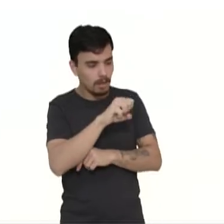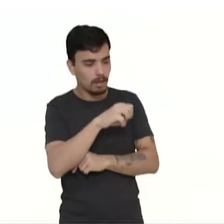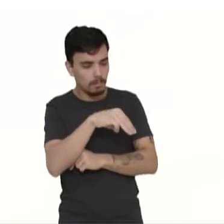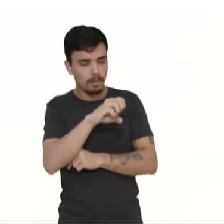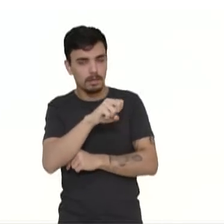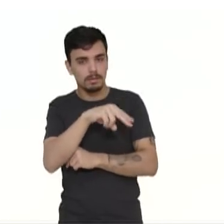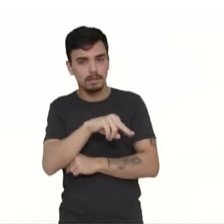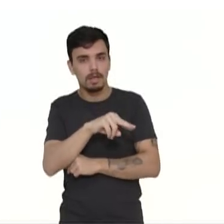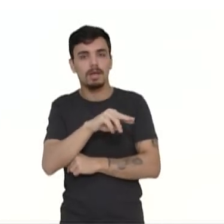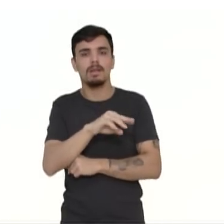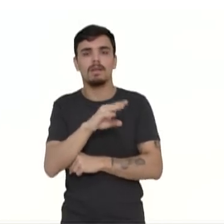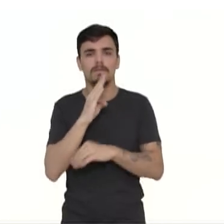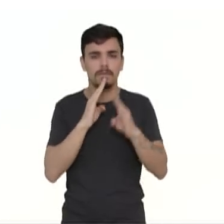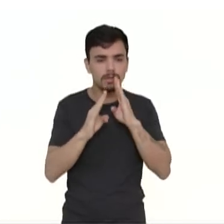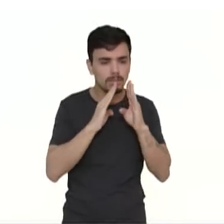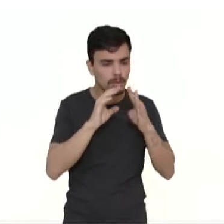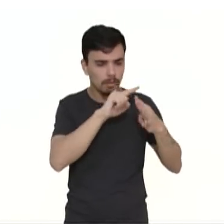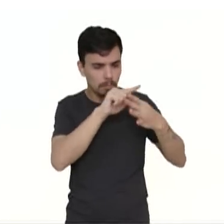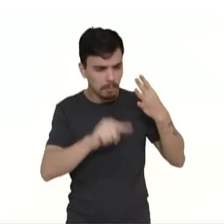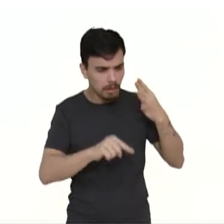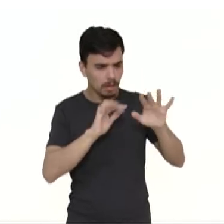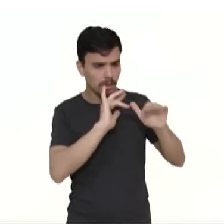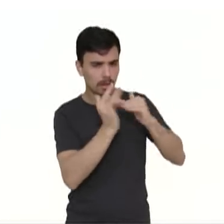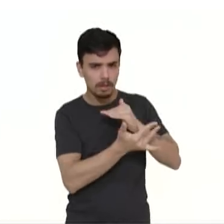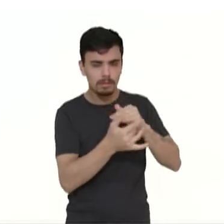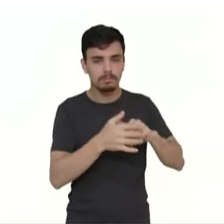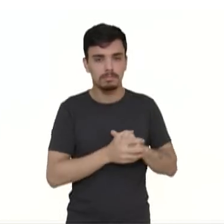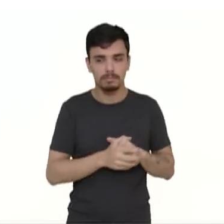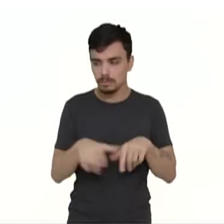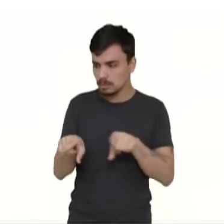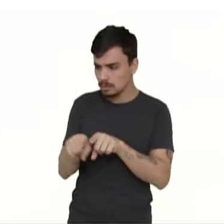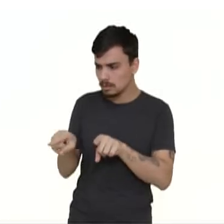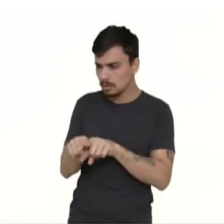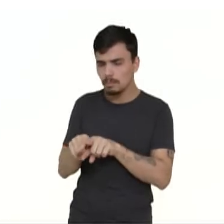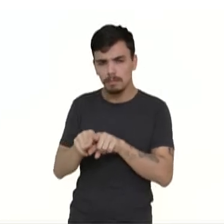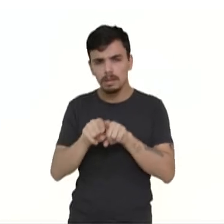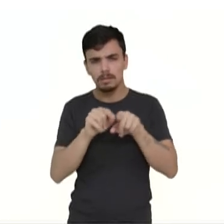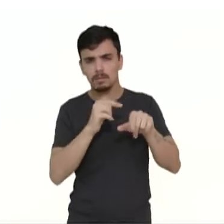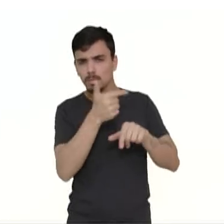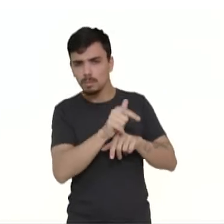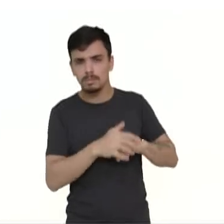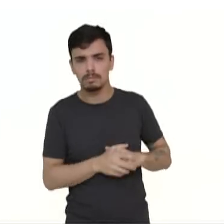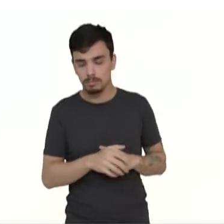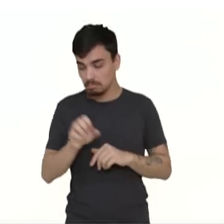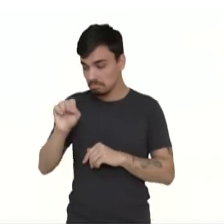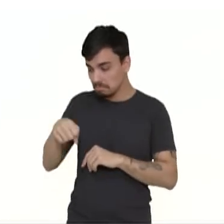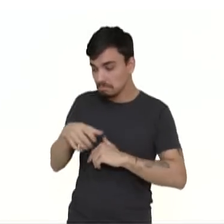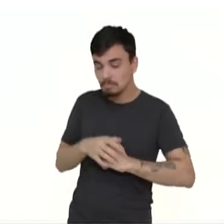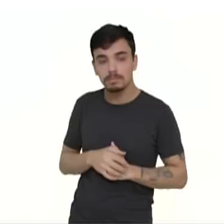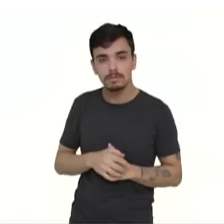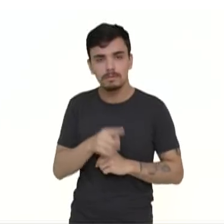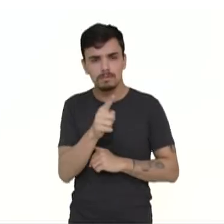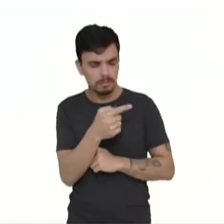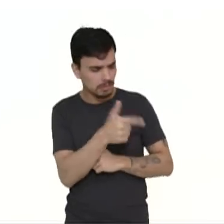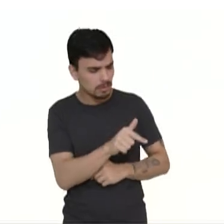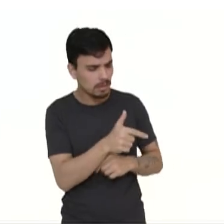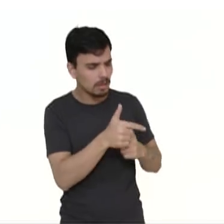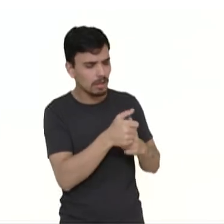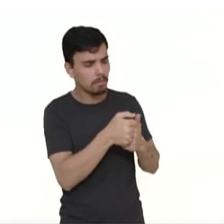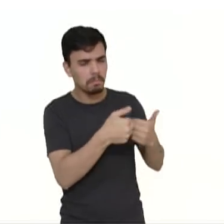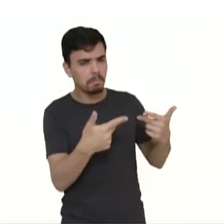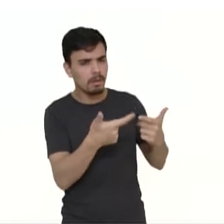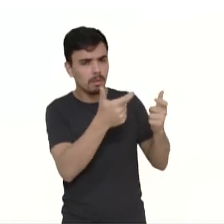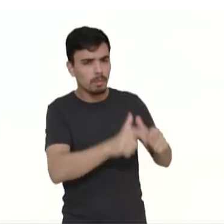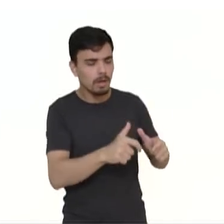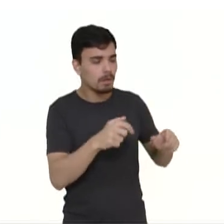MySpace e Facebook? Em todos. Até no Twitter? Claro. Você está em tantos lugares, por isso